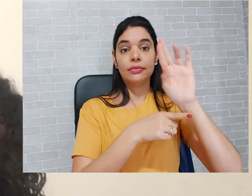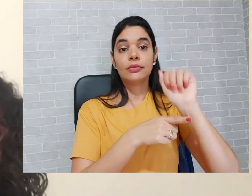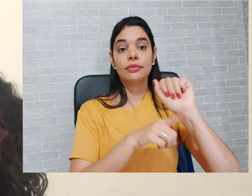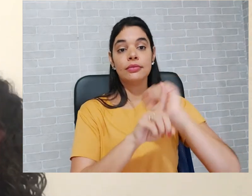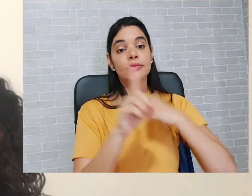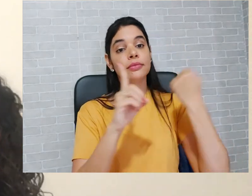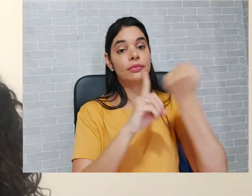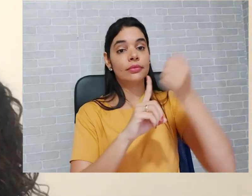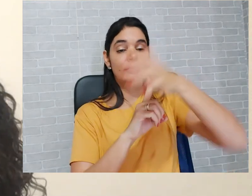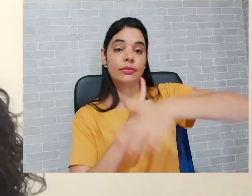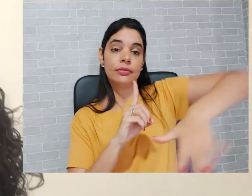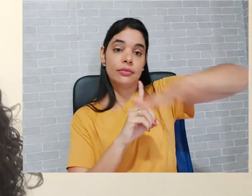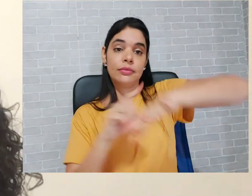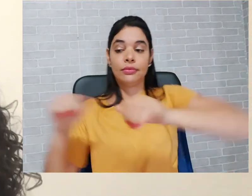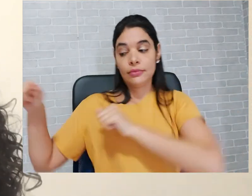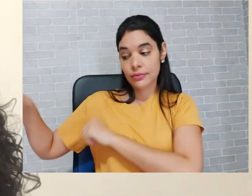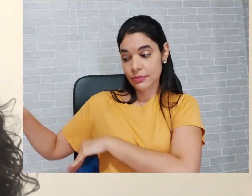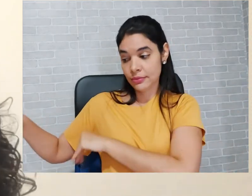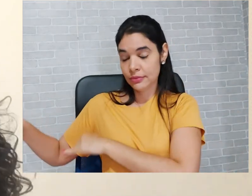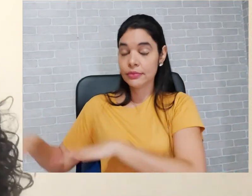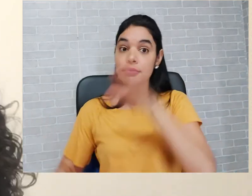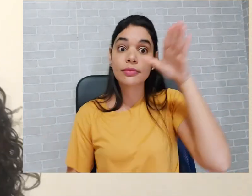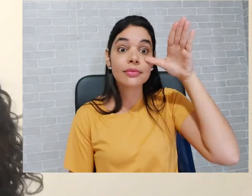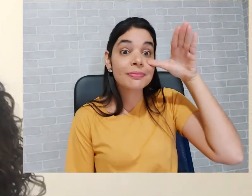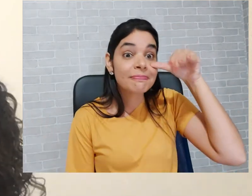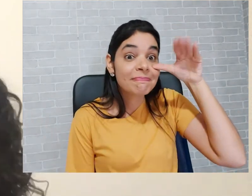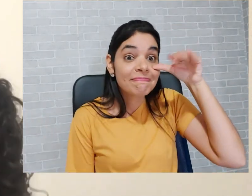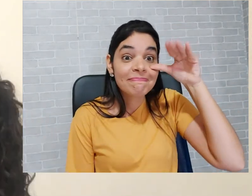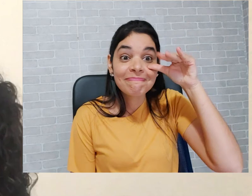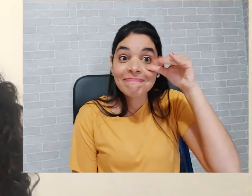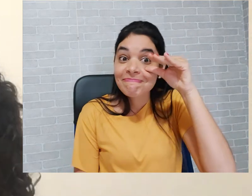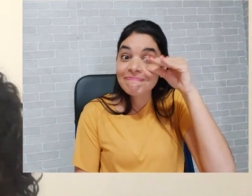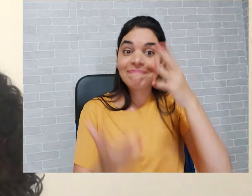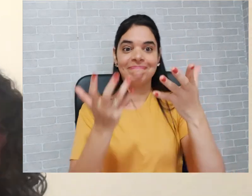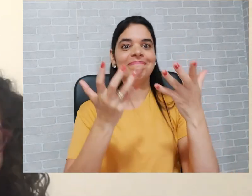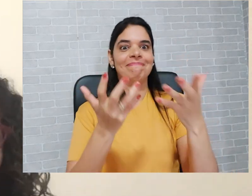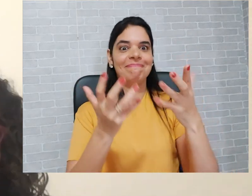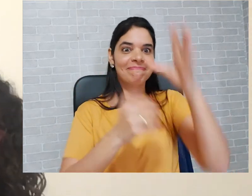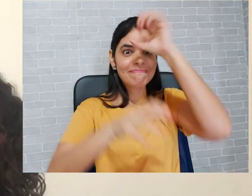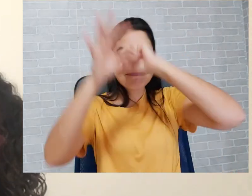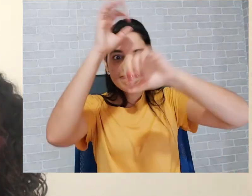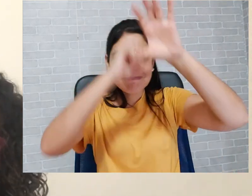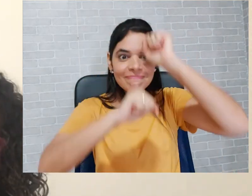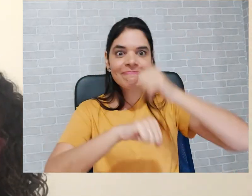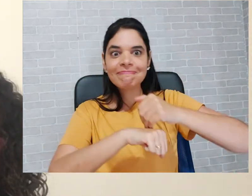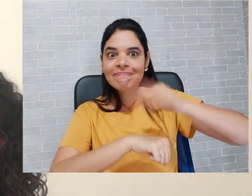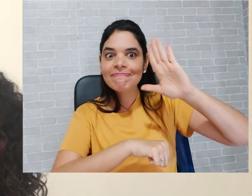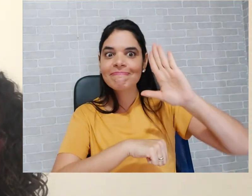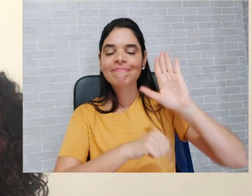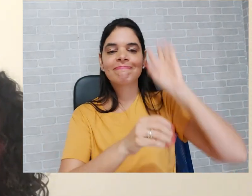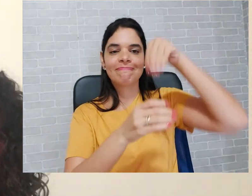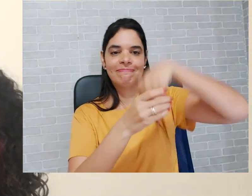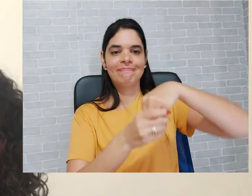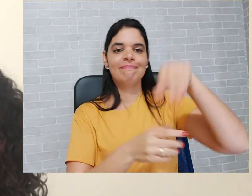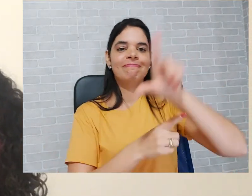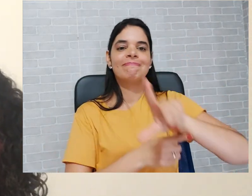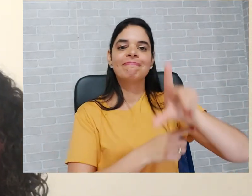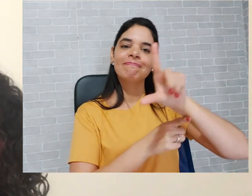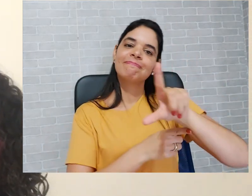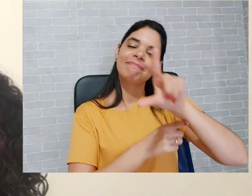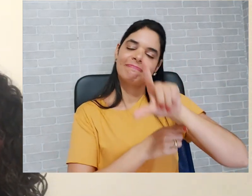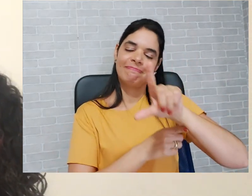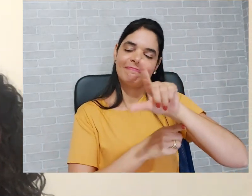guianense e que a curiosidade te leve para mais descobertas no acervo literário